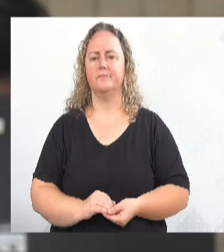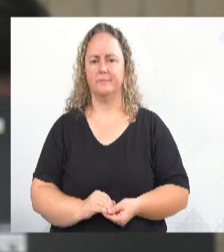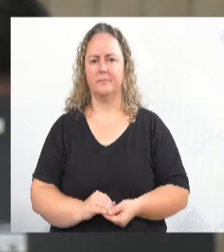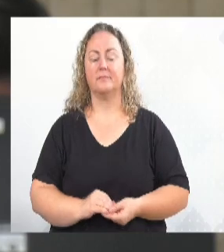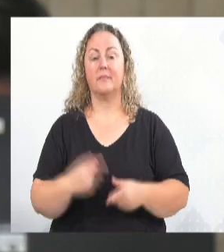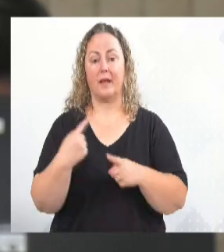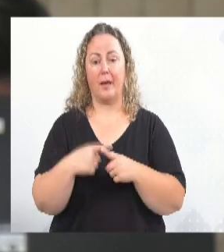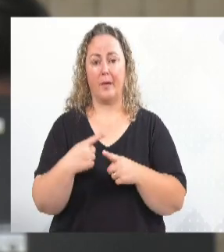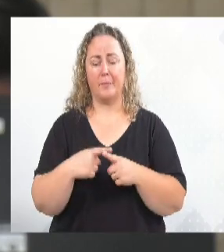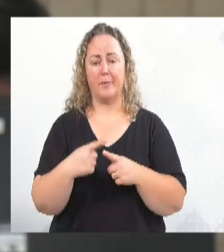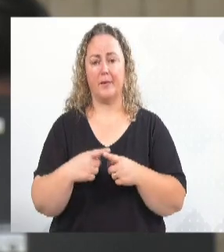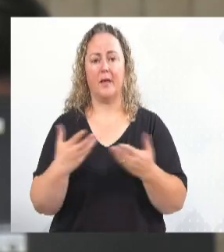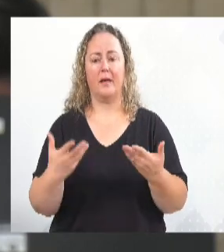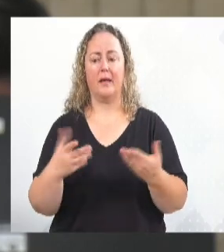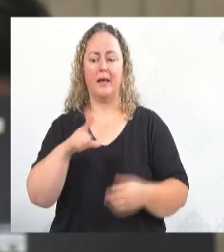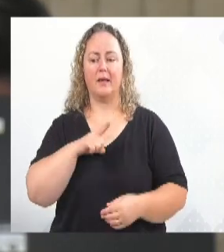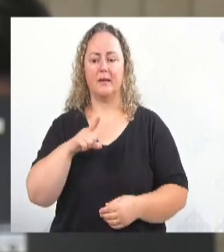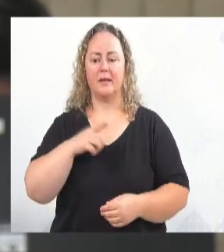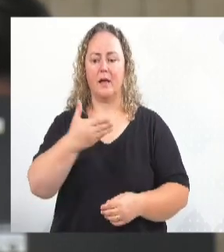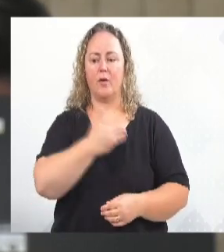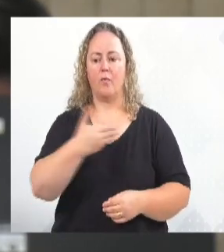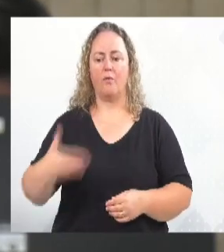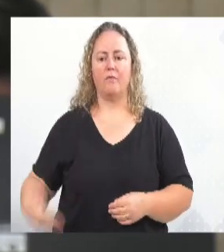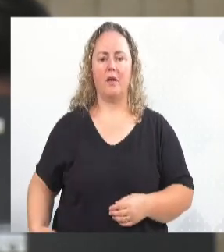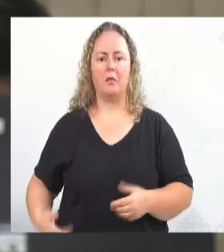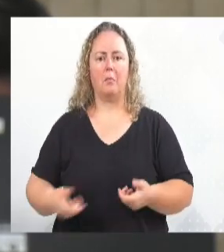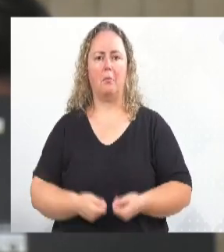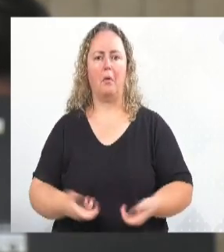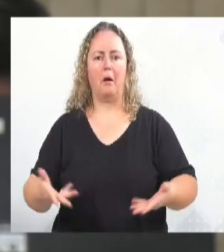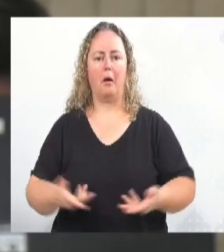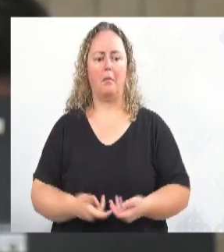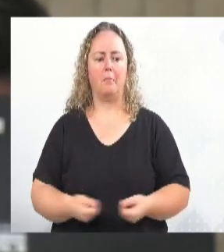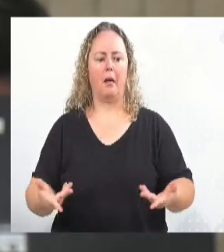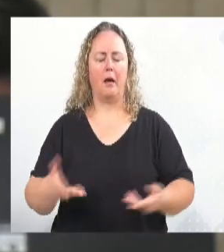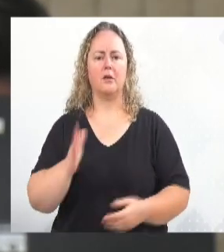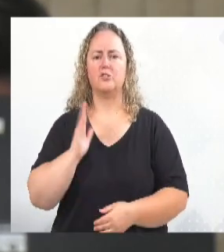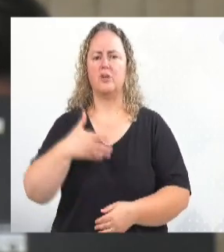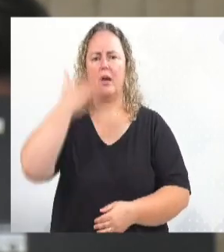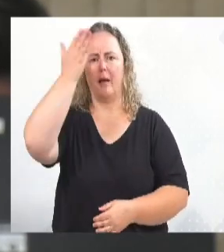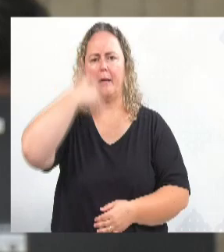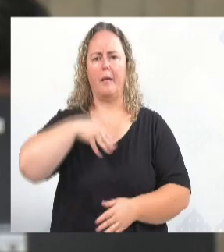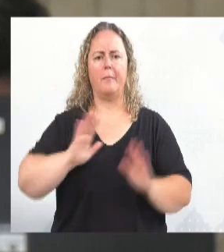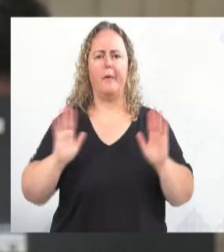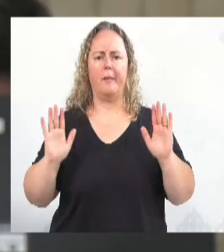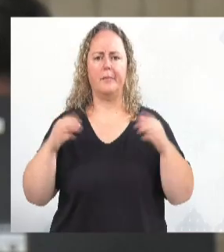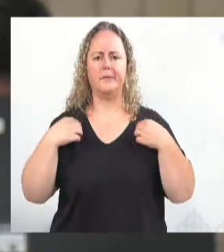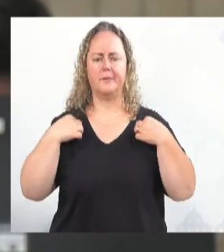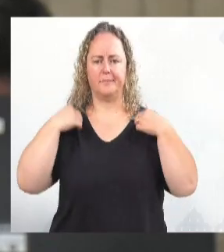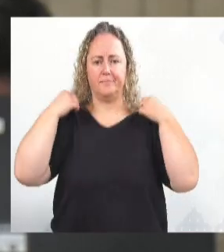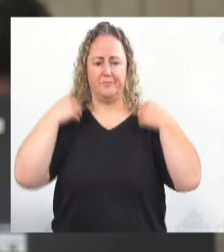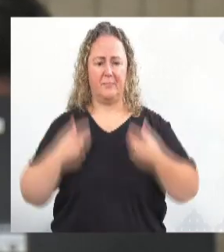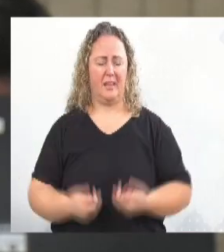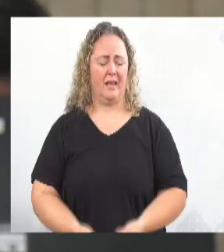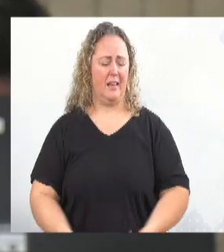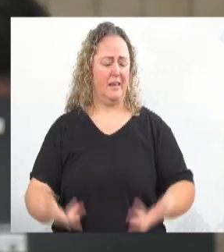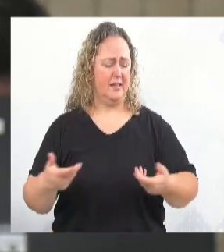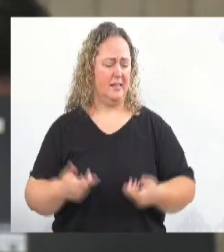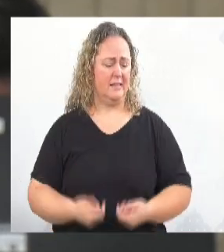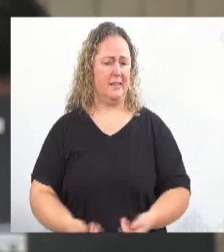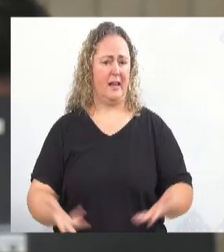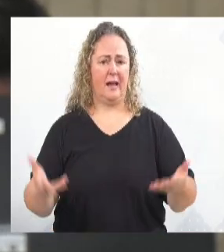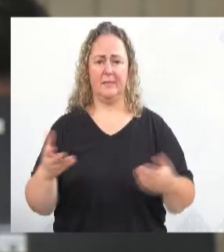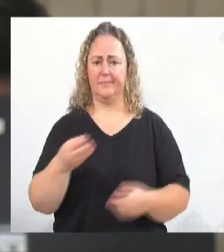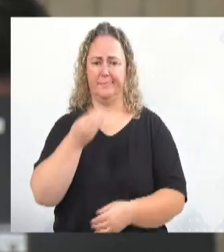séria, de que nós teríamos um governo extremamente gastador, como já se mostrou no primeiro semestre. E com um governo extremamente gastador, nós